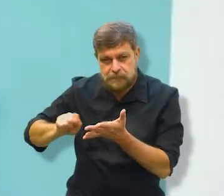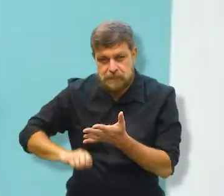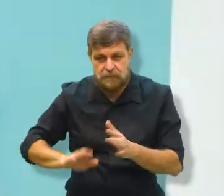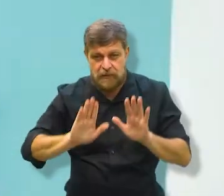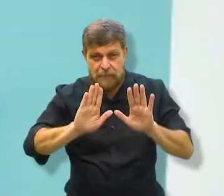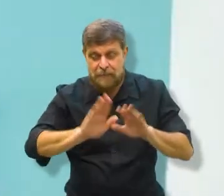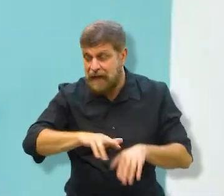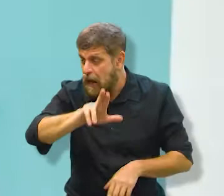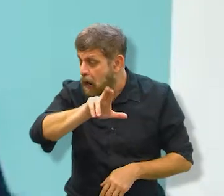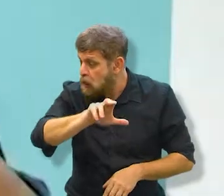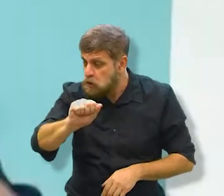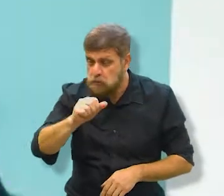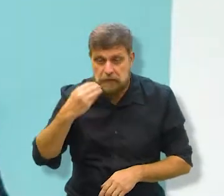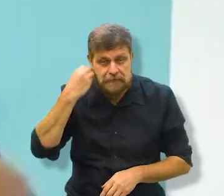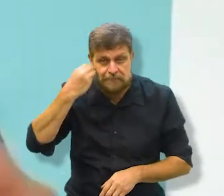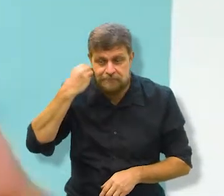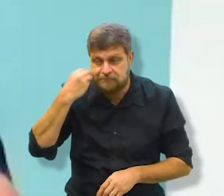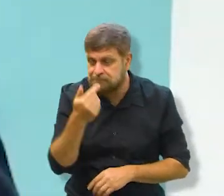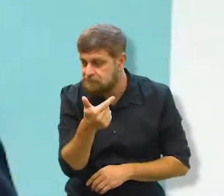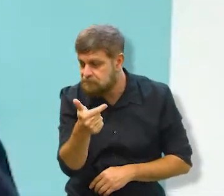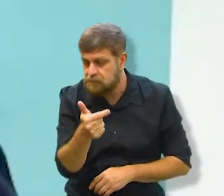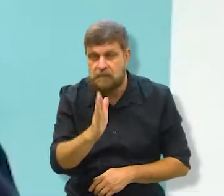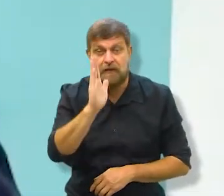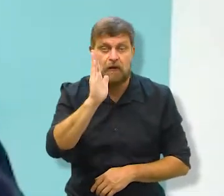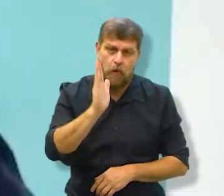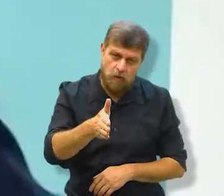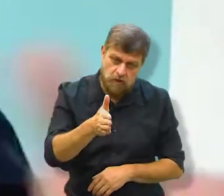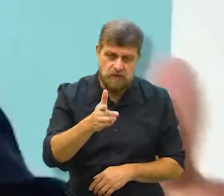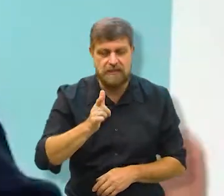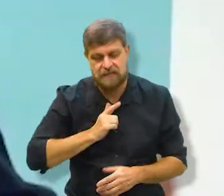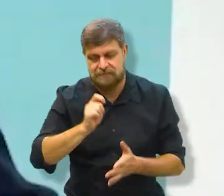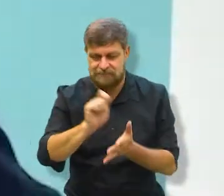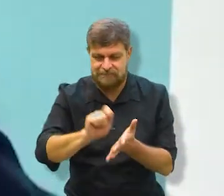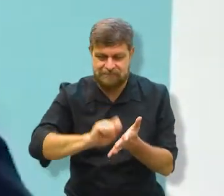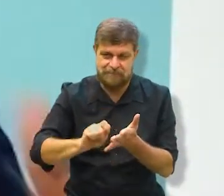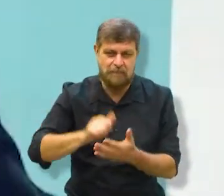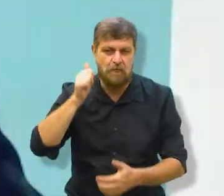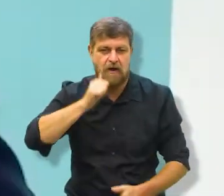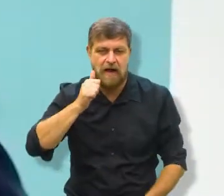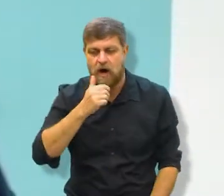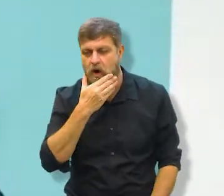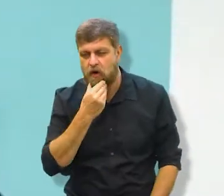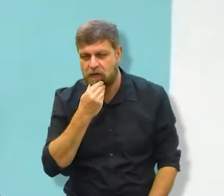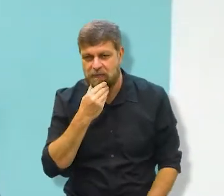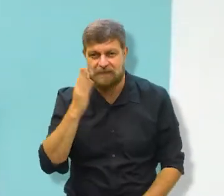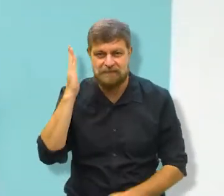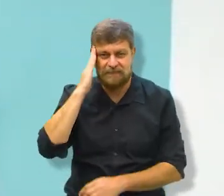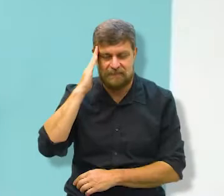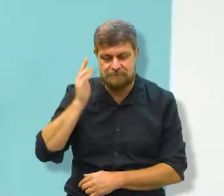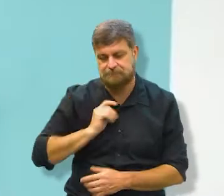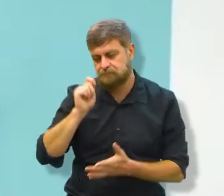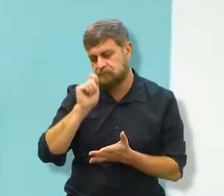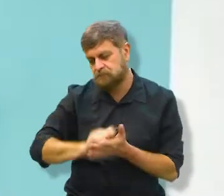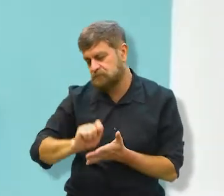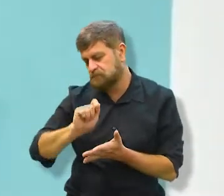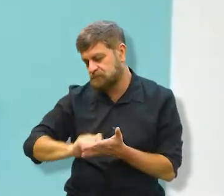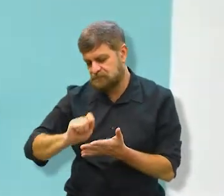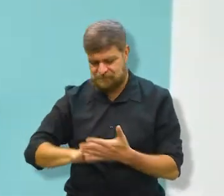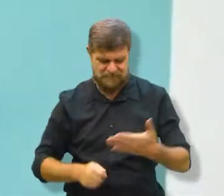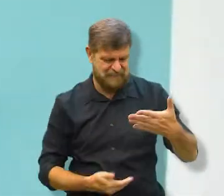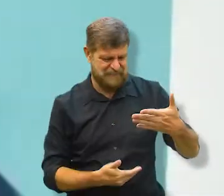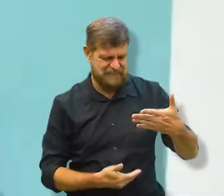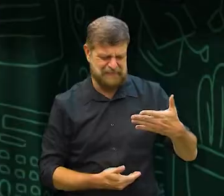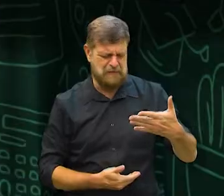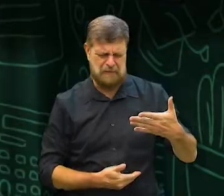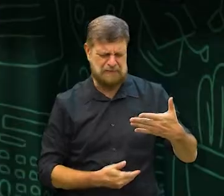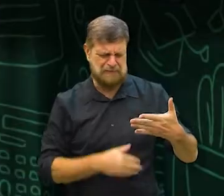tenham escrito alguma coisa, ou até tem escrito, isso não é só mulher, homem. Sabe aquela hora que a gente escreve, olha assim e